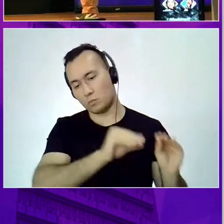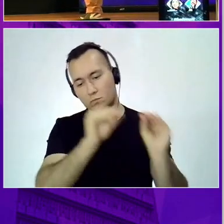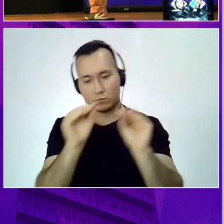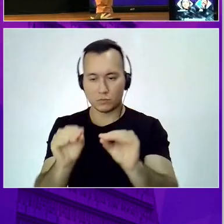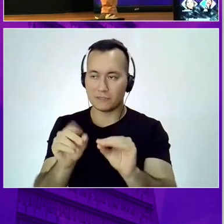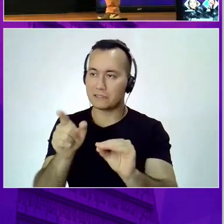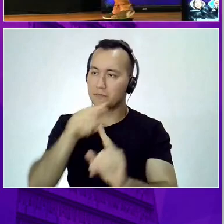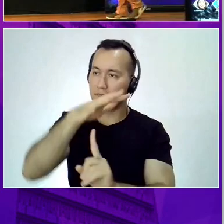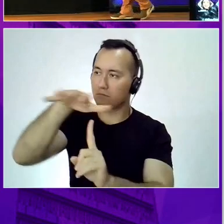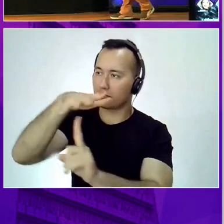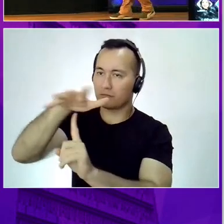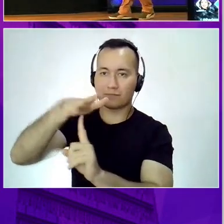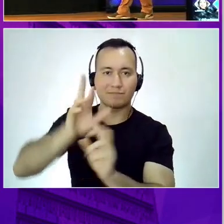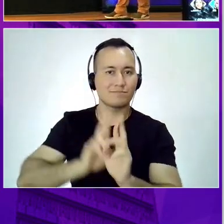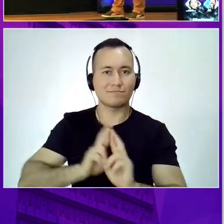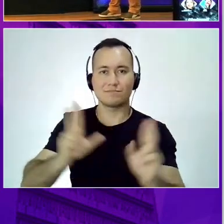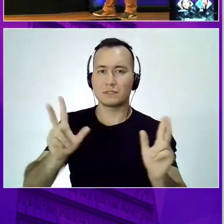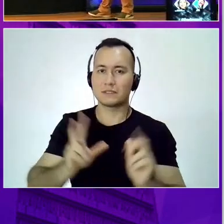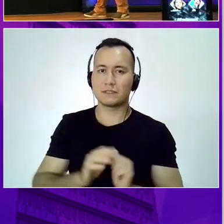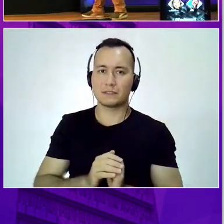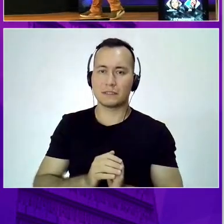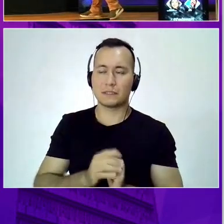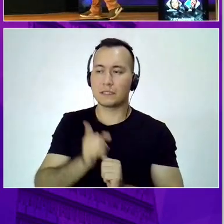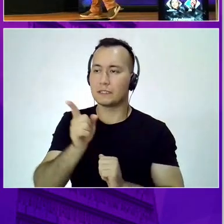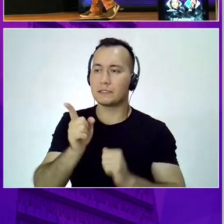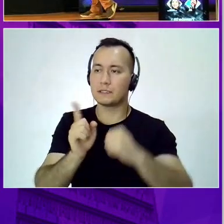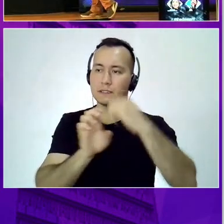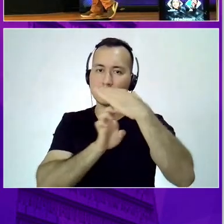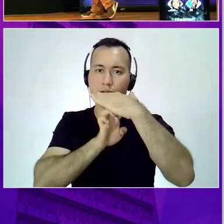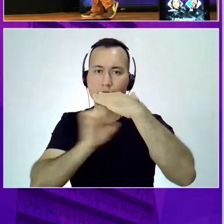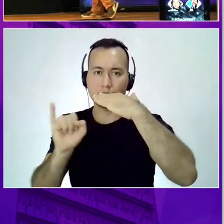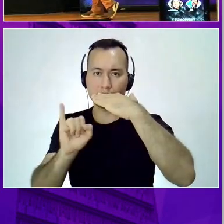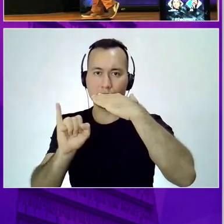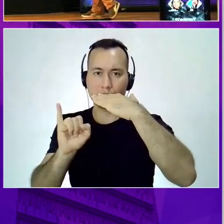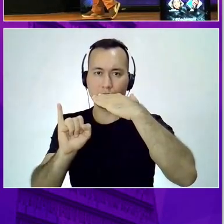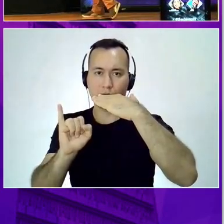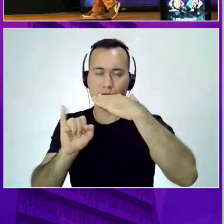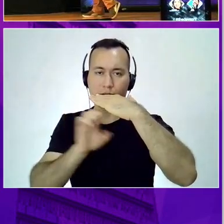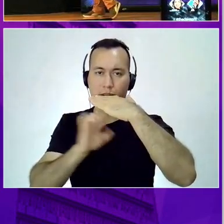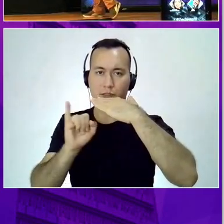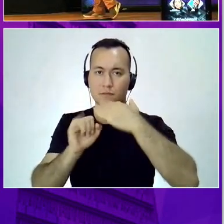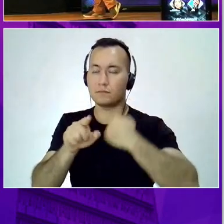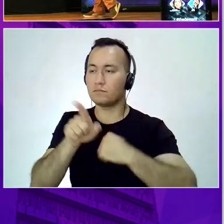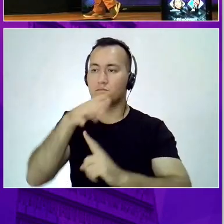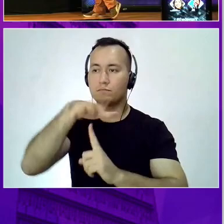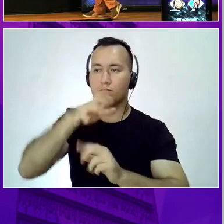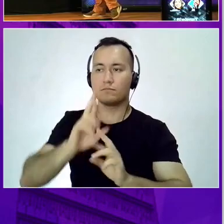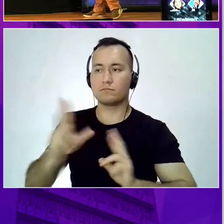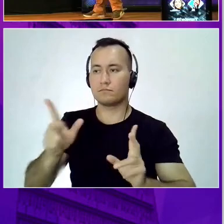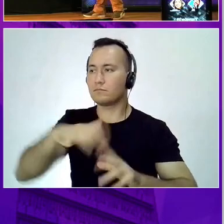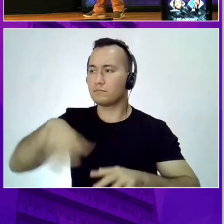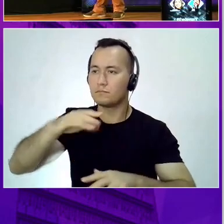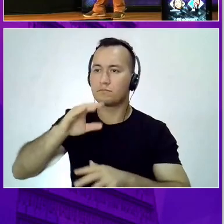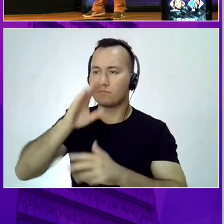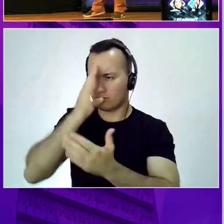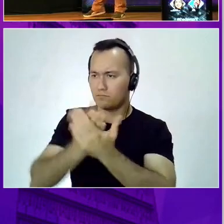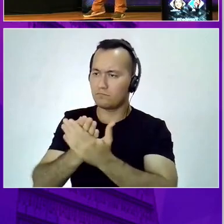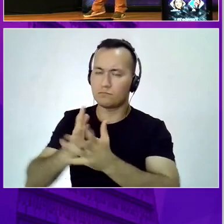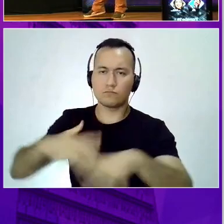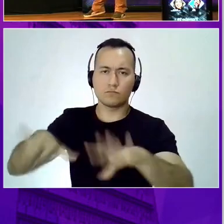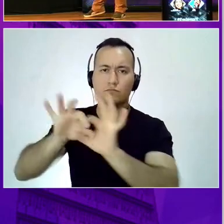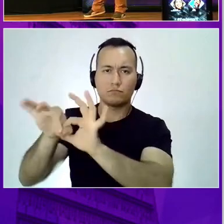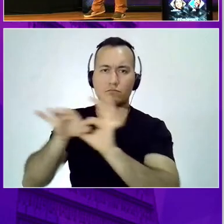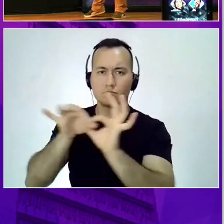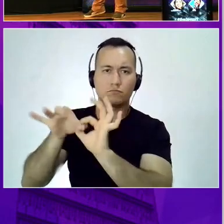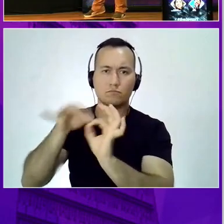Já era uma empresa mais orientada a startup. Então, cenário mais liberal, com alta confiança, mais uma coesão